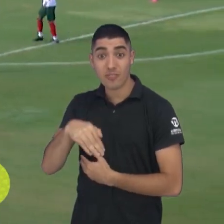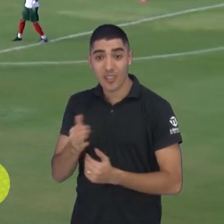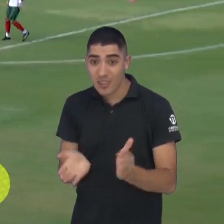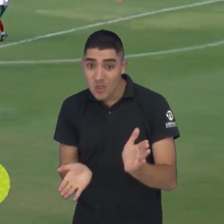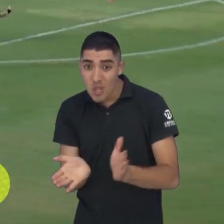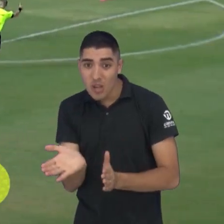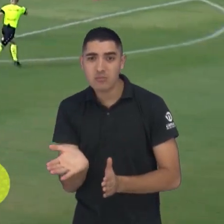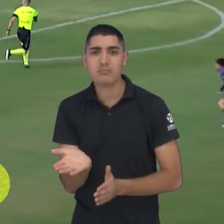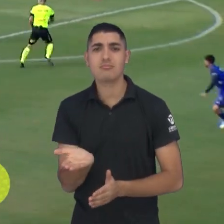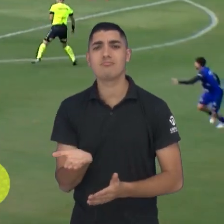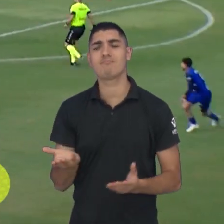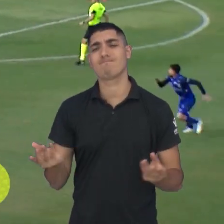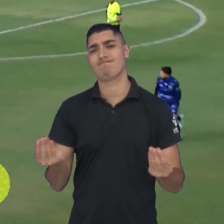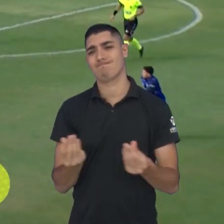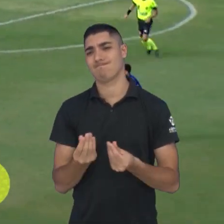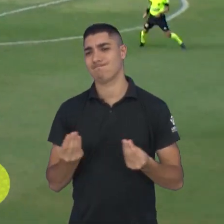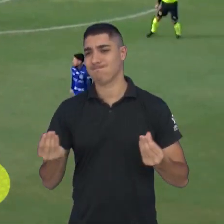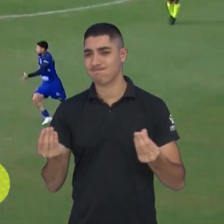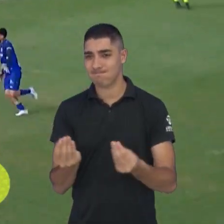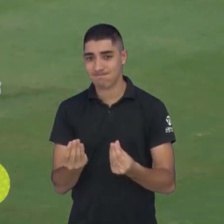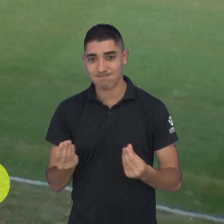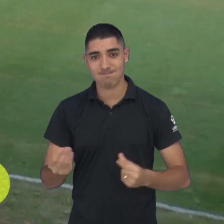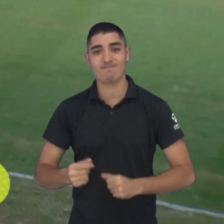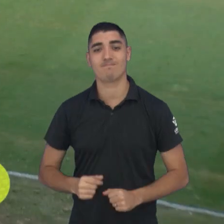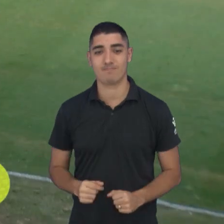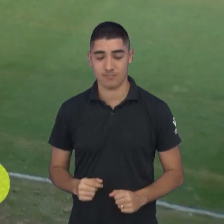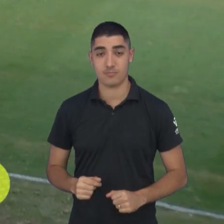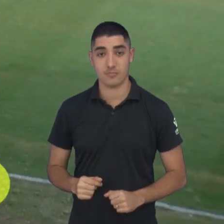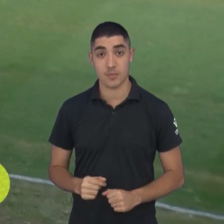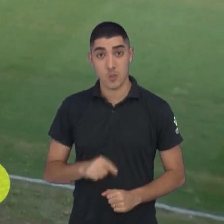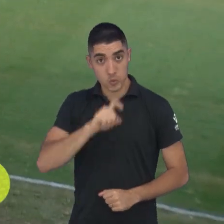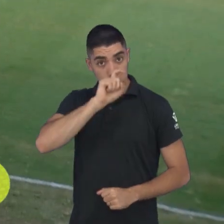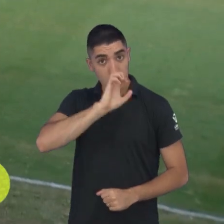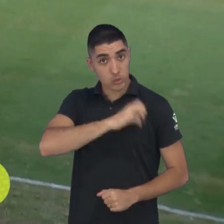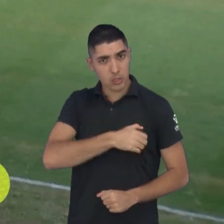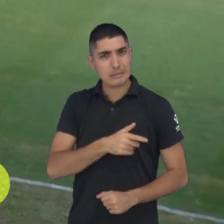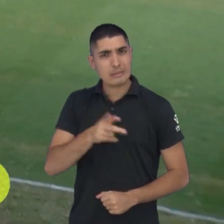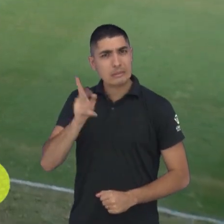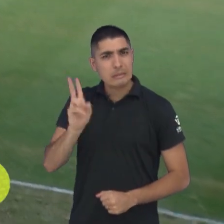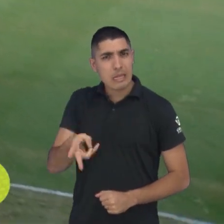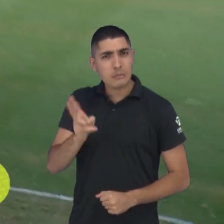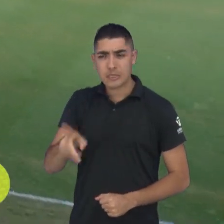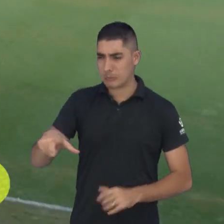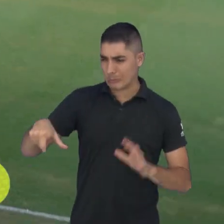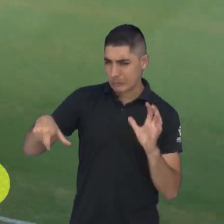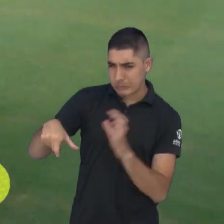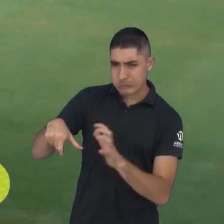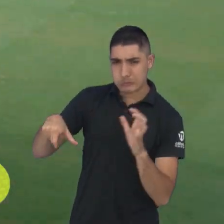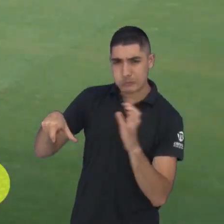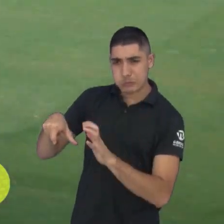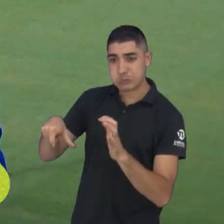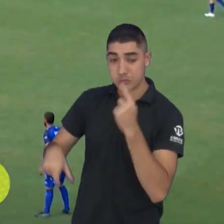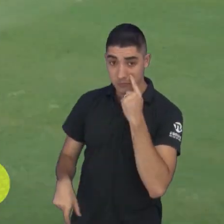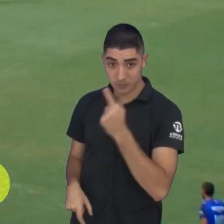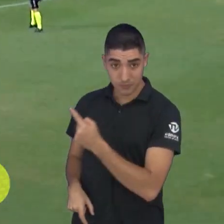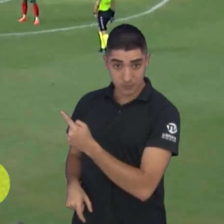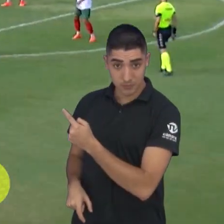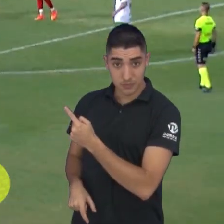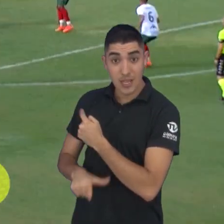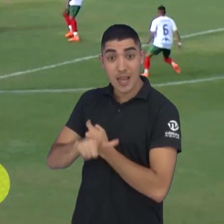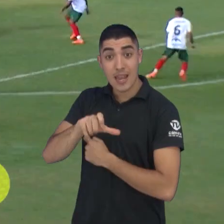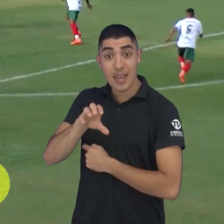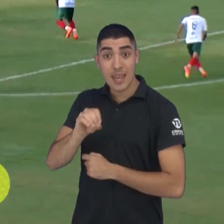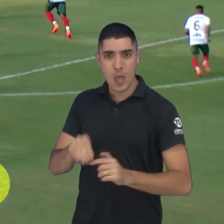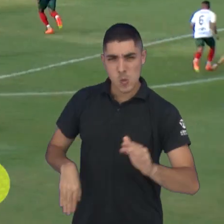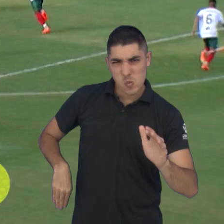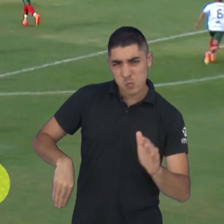que perdeu outra grande oportunidade. O São José era pressão. Léo Pereira levantou na área, Matheus